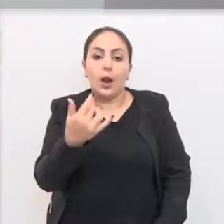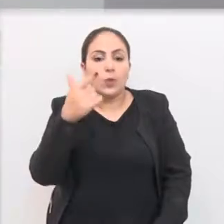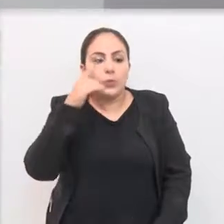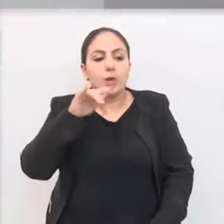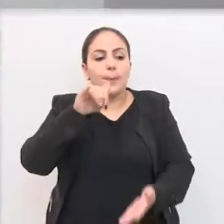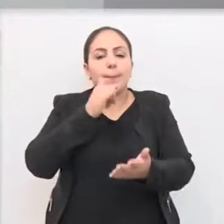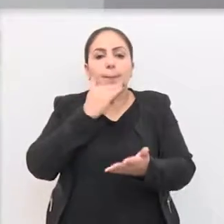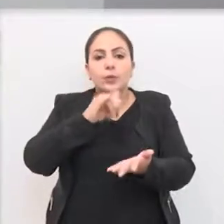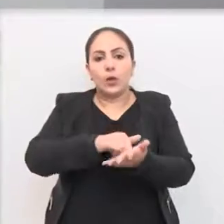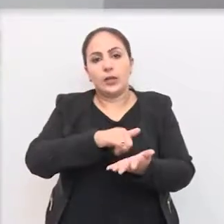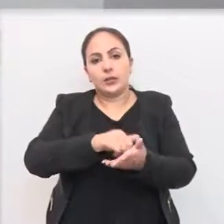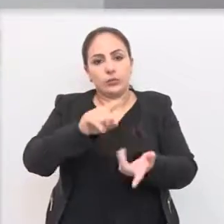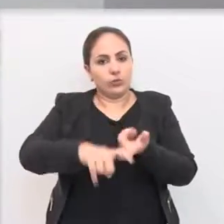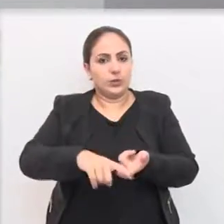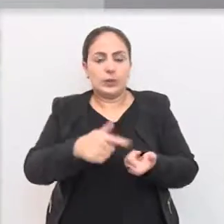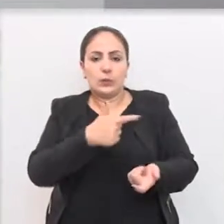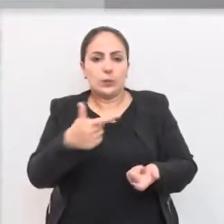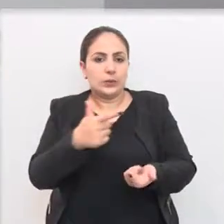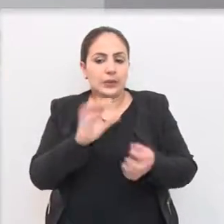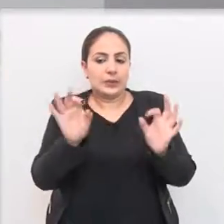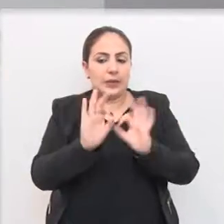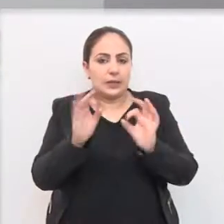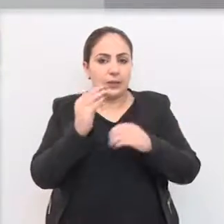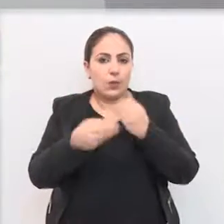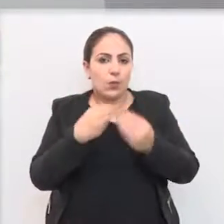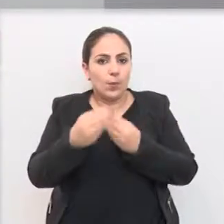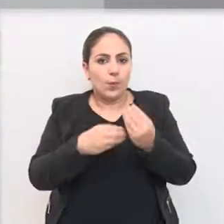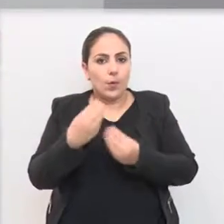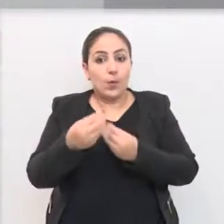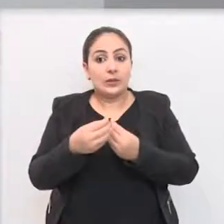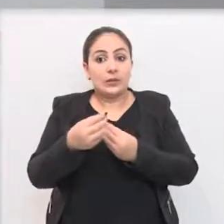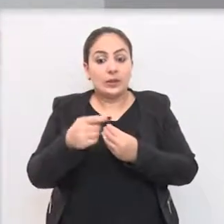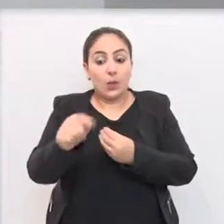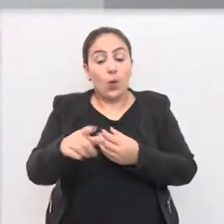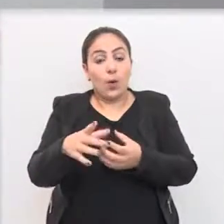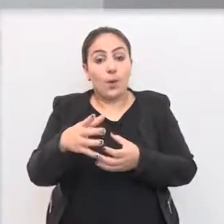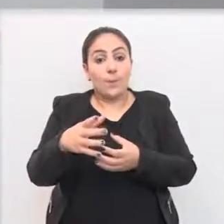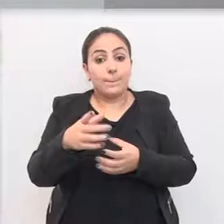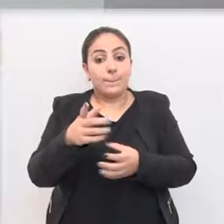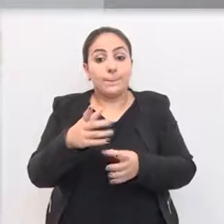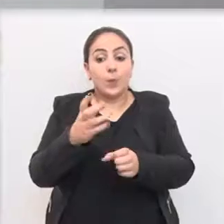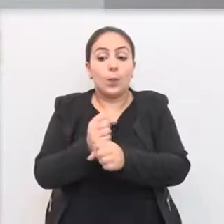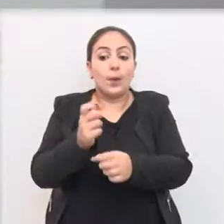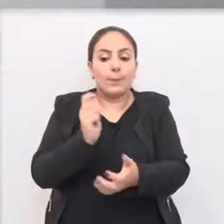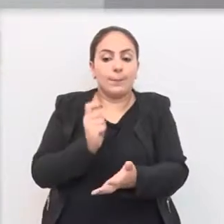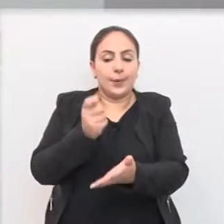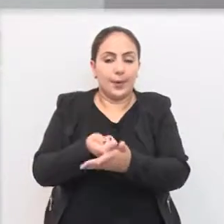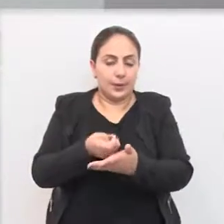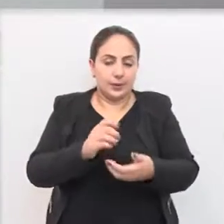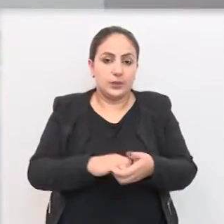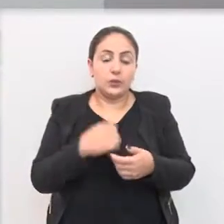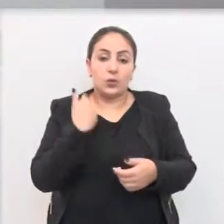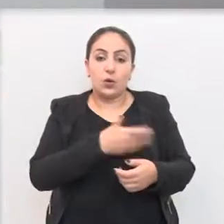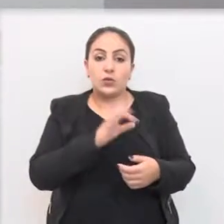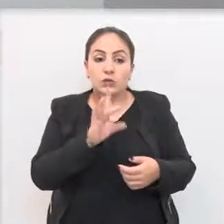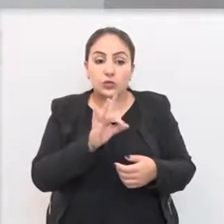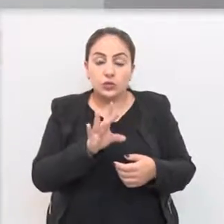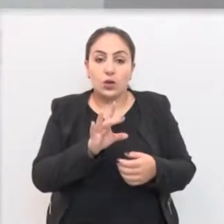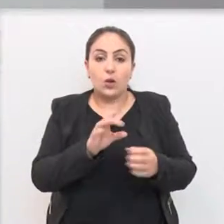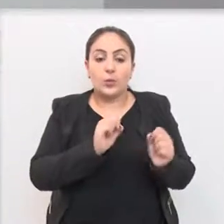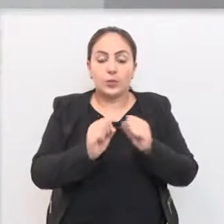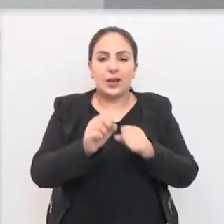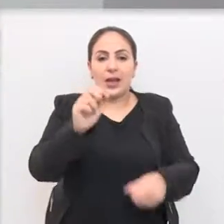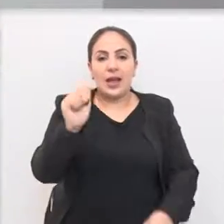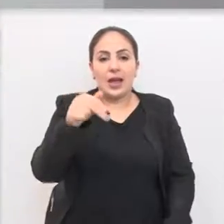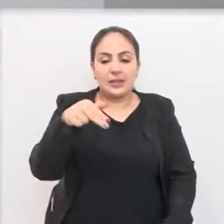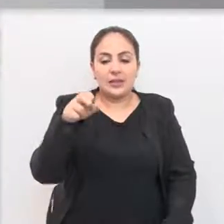perdoada, anistiada dessas dívidas. Não há aí nenhuma hipótese de que o município abra mão de sua receita, até porque nós estamos vendo apenas a possibilidade de